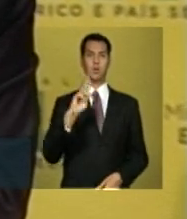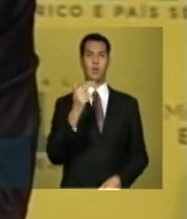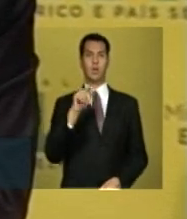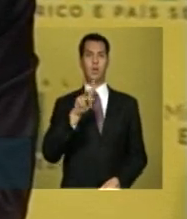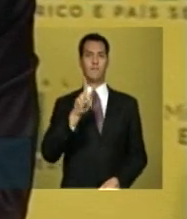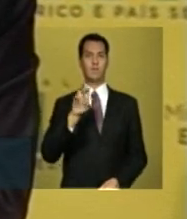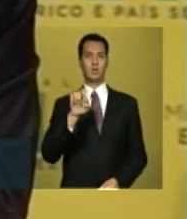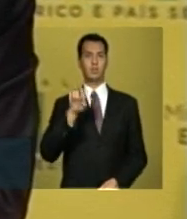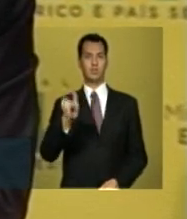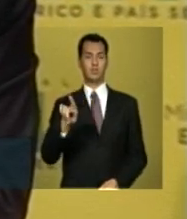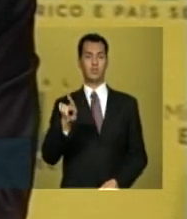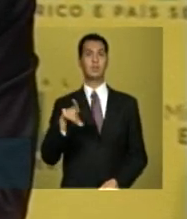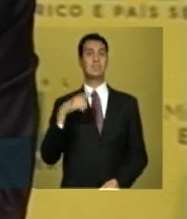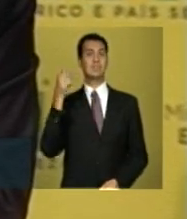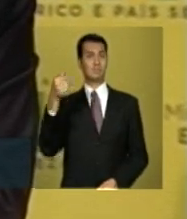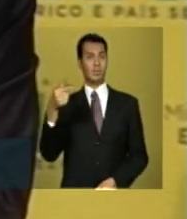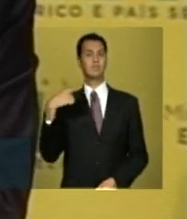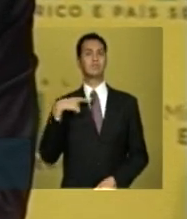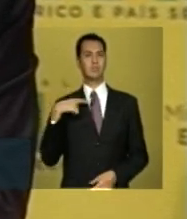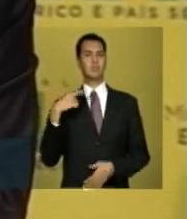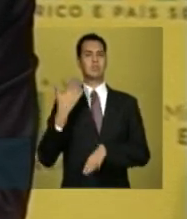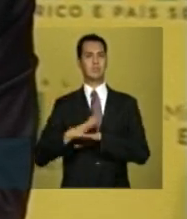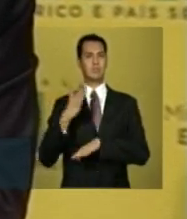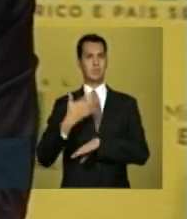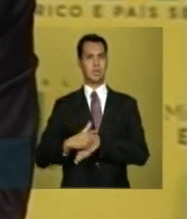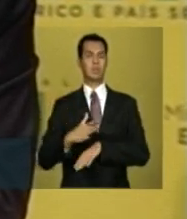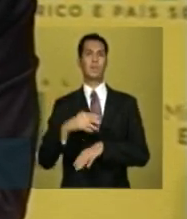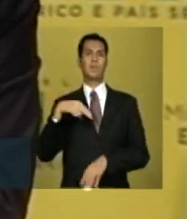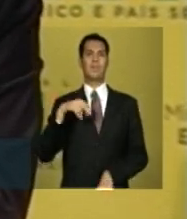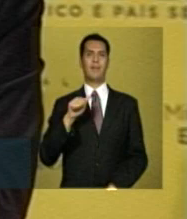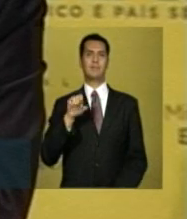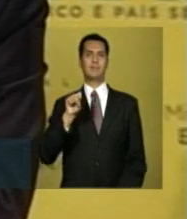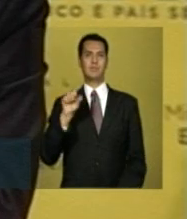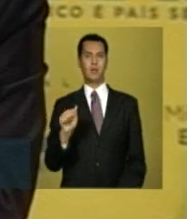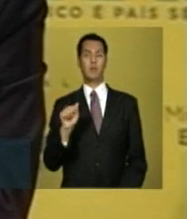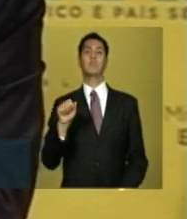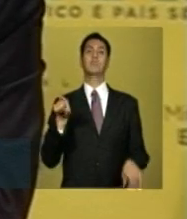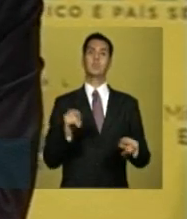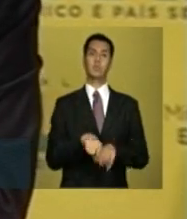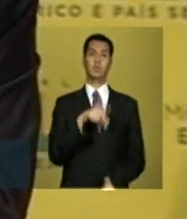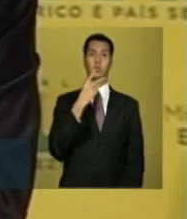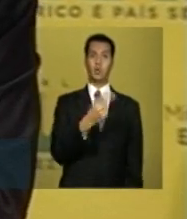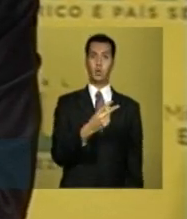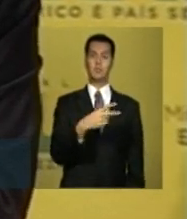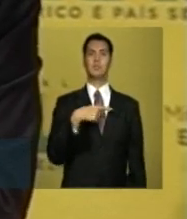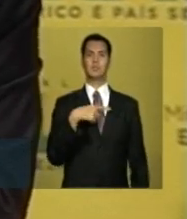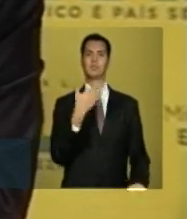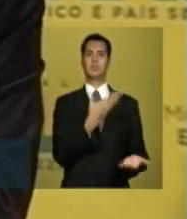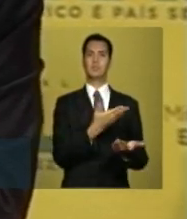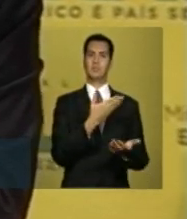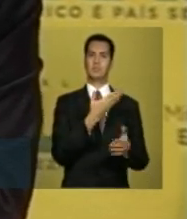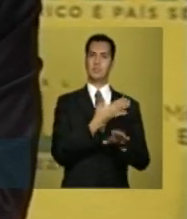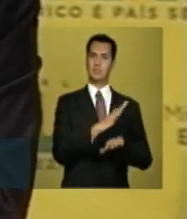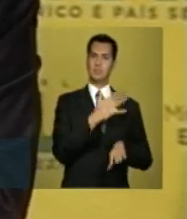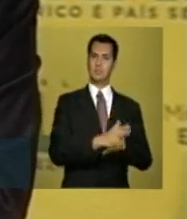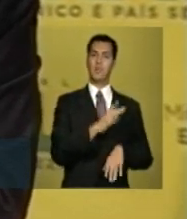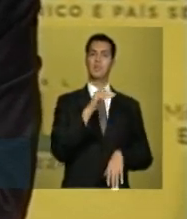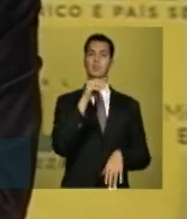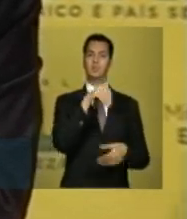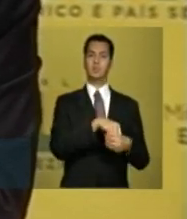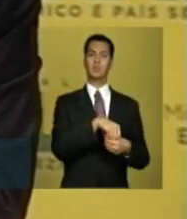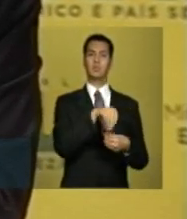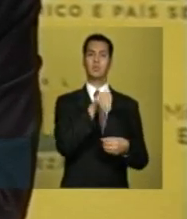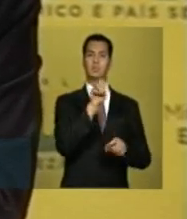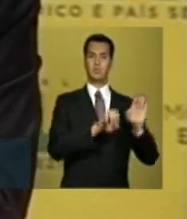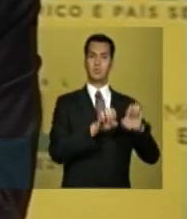NASA e dois estavam fazendo estágio na bo então além de E jamais chegariam em Harvard pelo padrão de renda que eles tinham